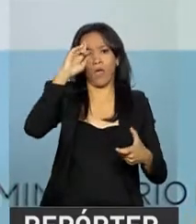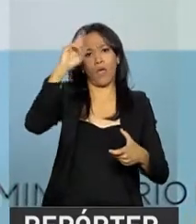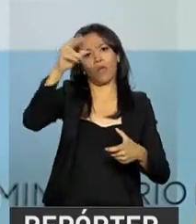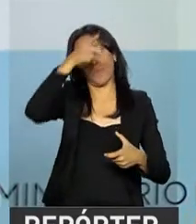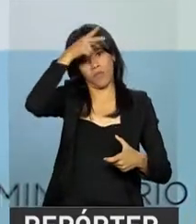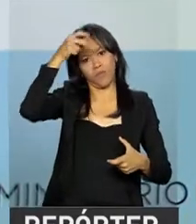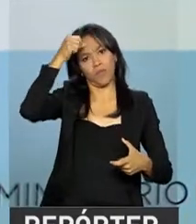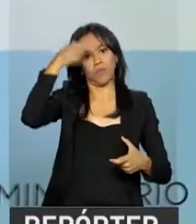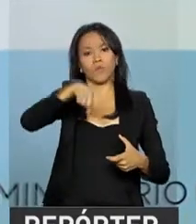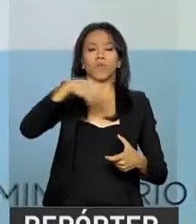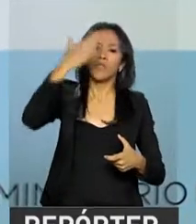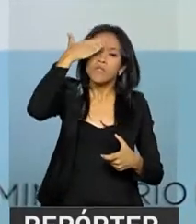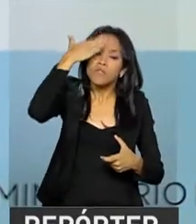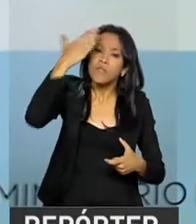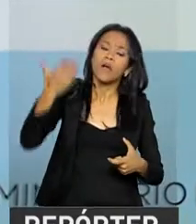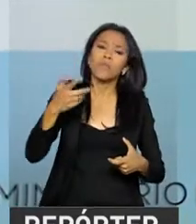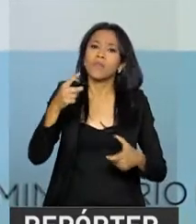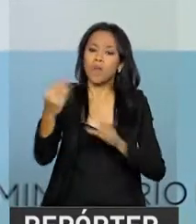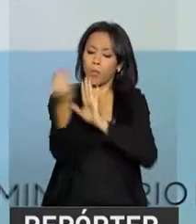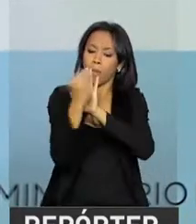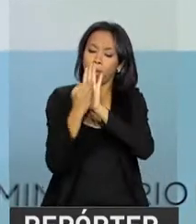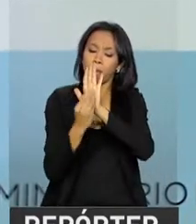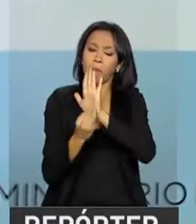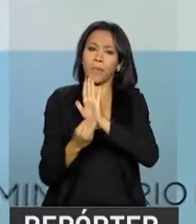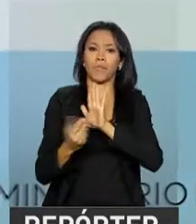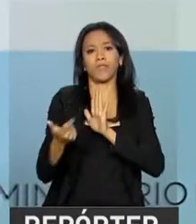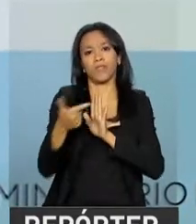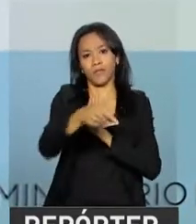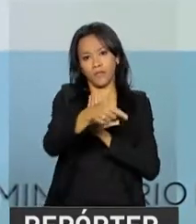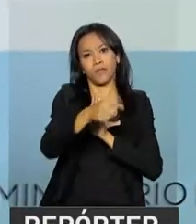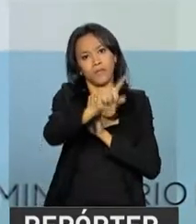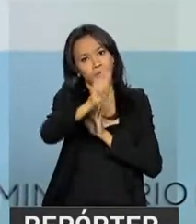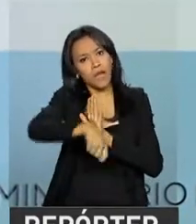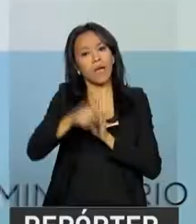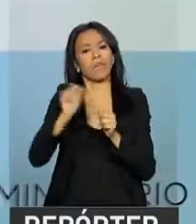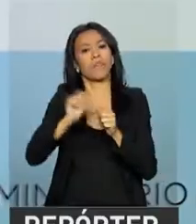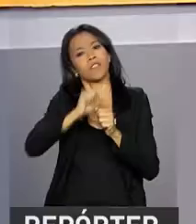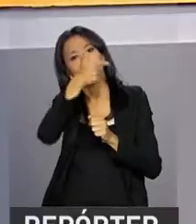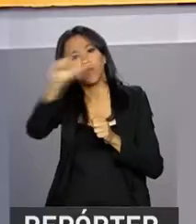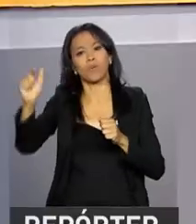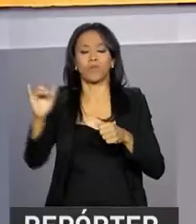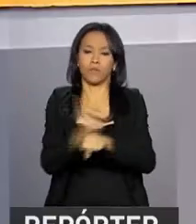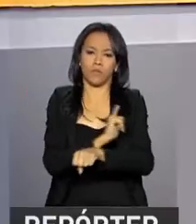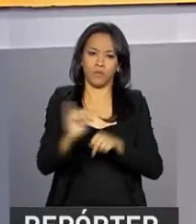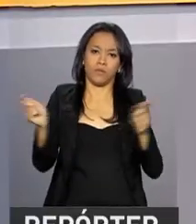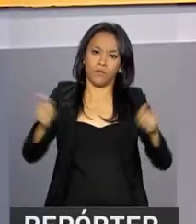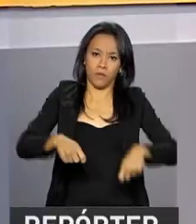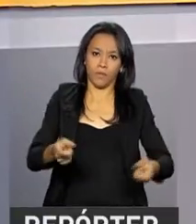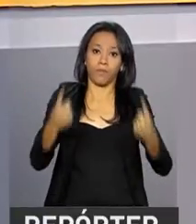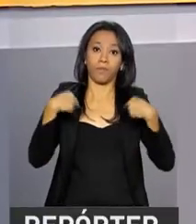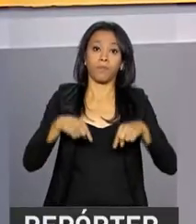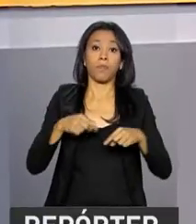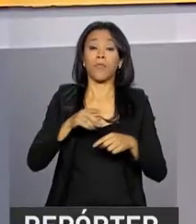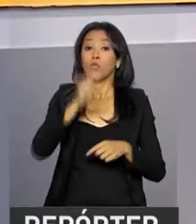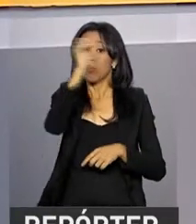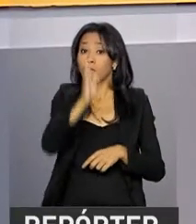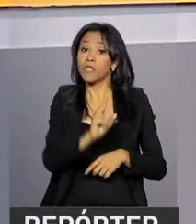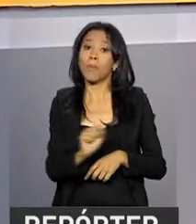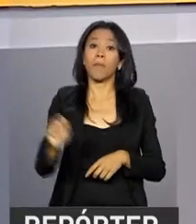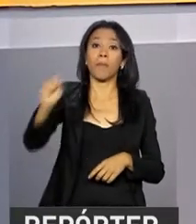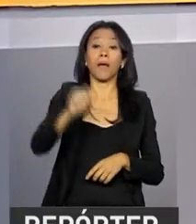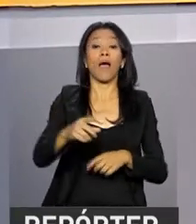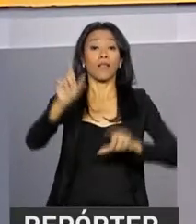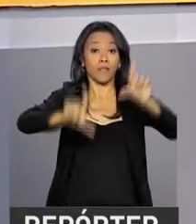não pode ser prescrito uma política nacional deixando de reconhecer que é possível fazer de outro jeito em todo o país a tv por assinatura